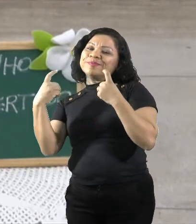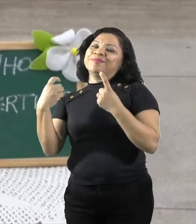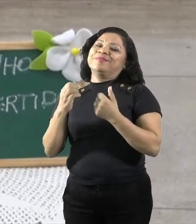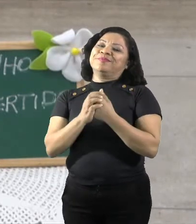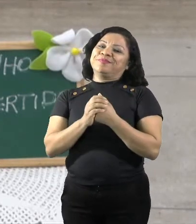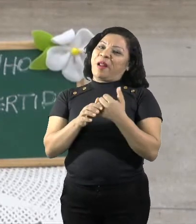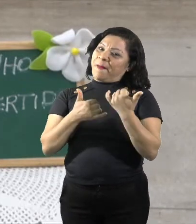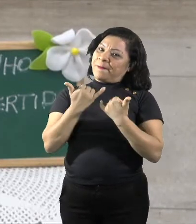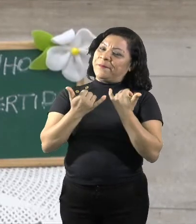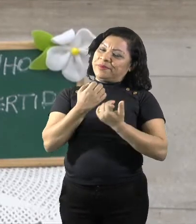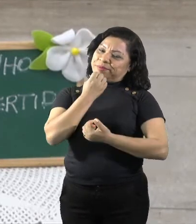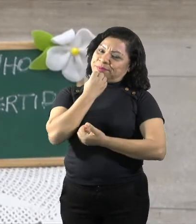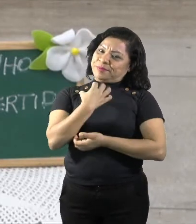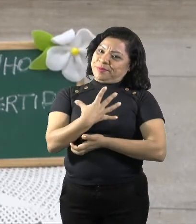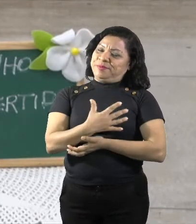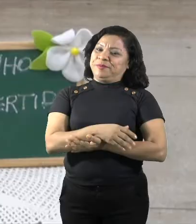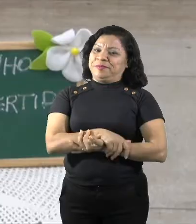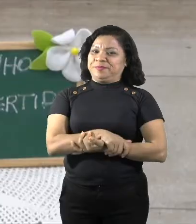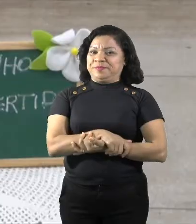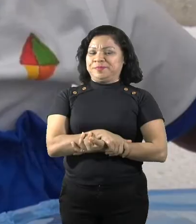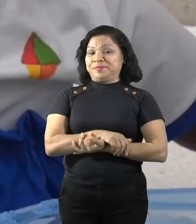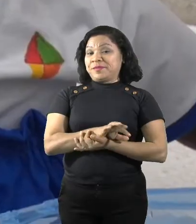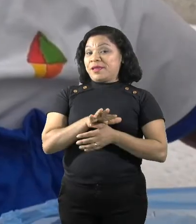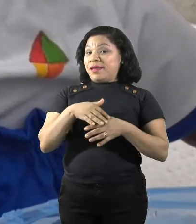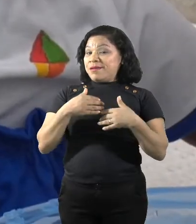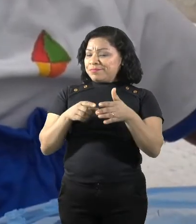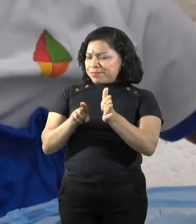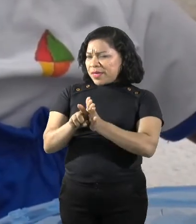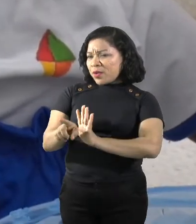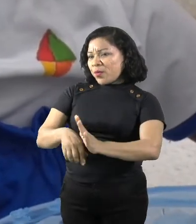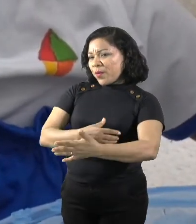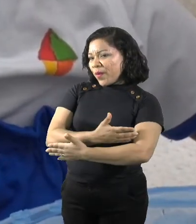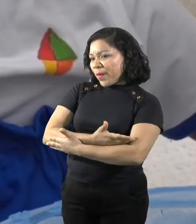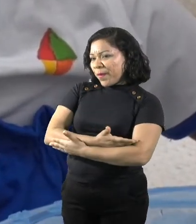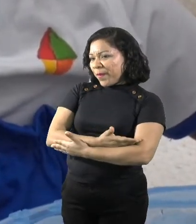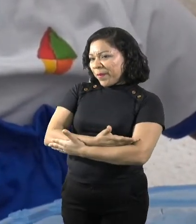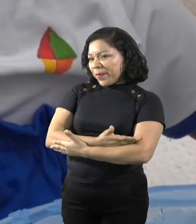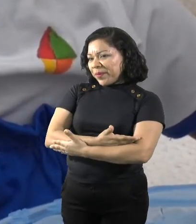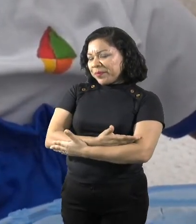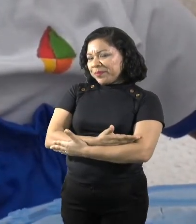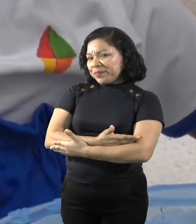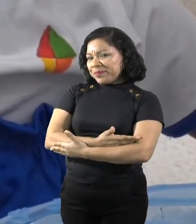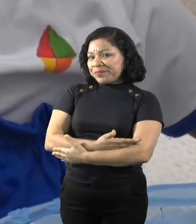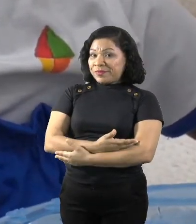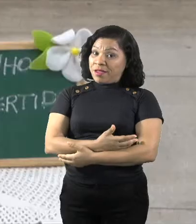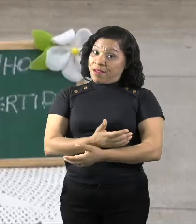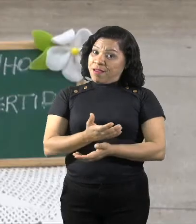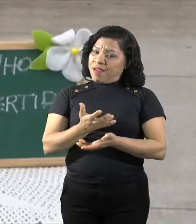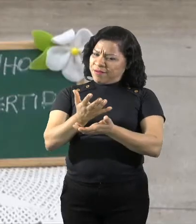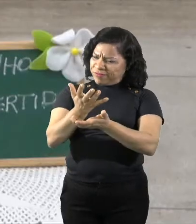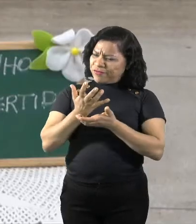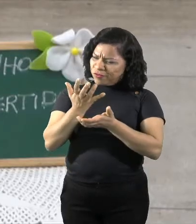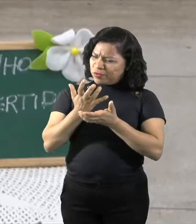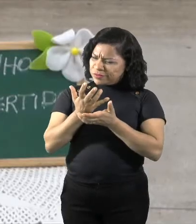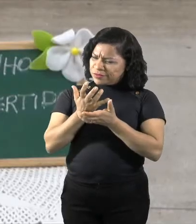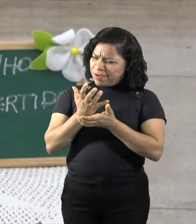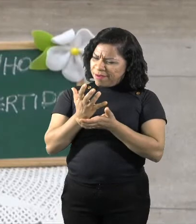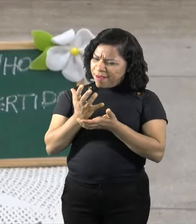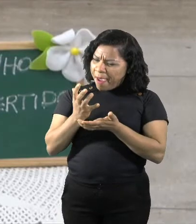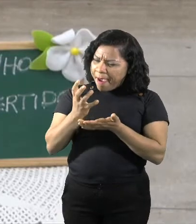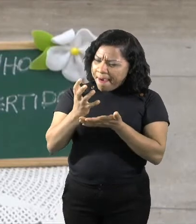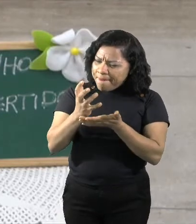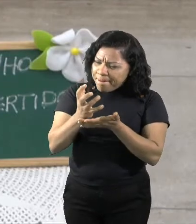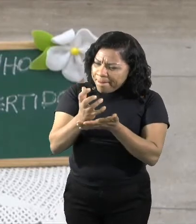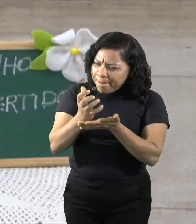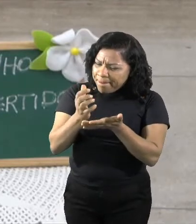também. Então, pergunte ao seu bebê: vocês querem tocar na bexiga com água?